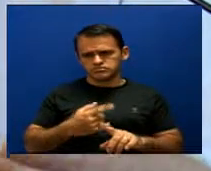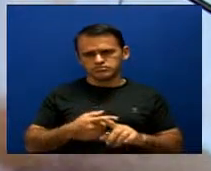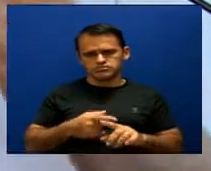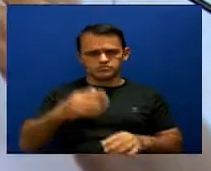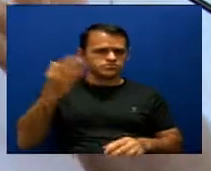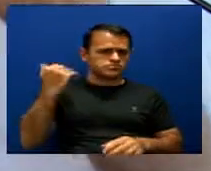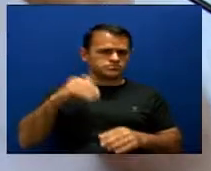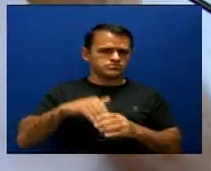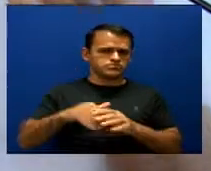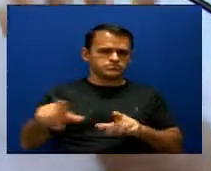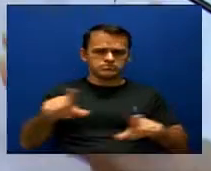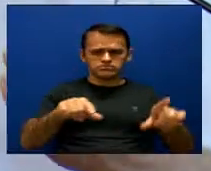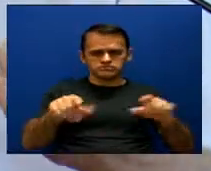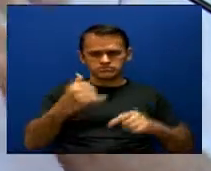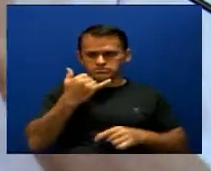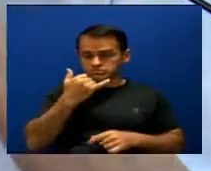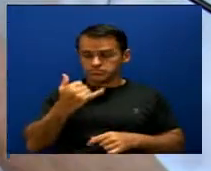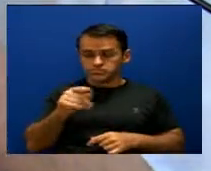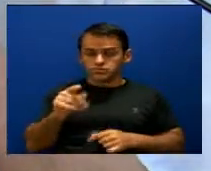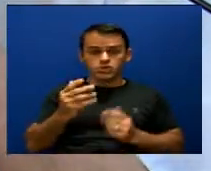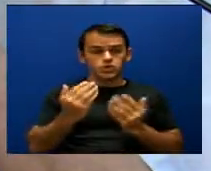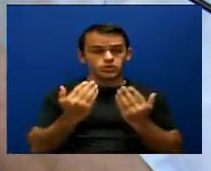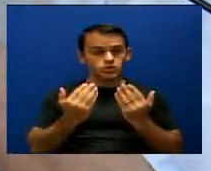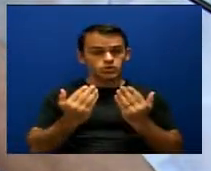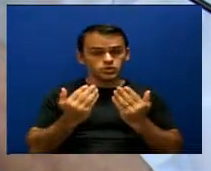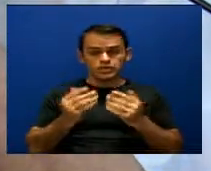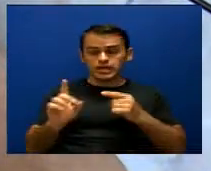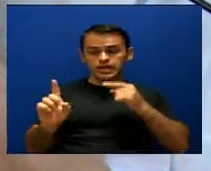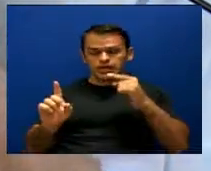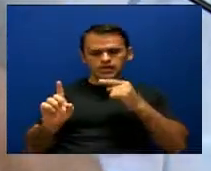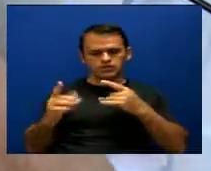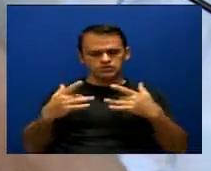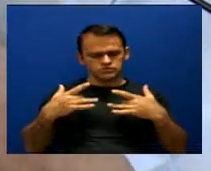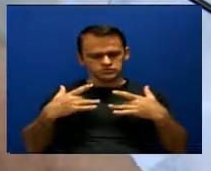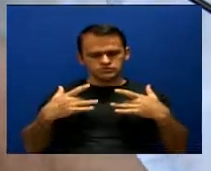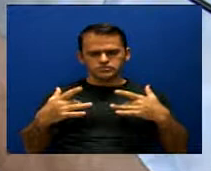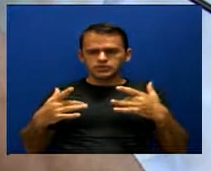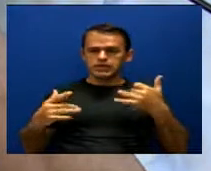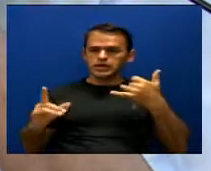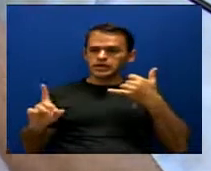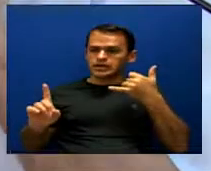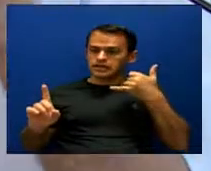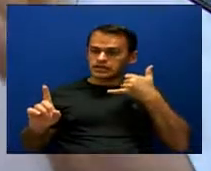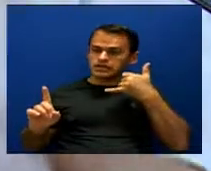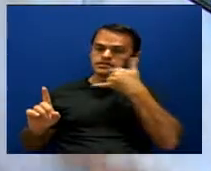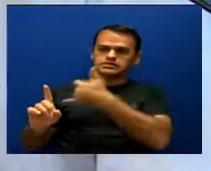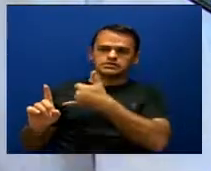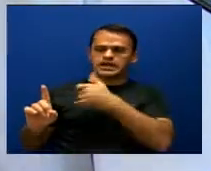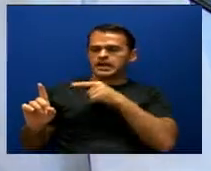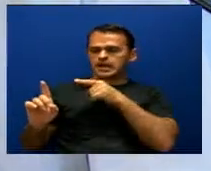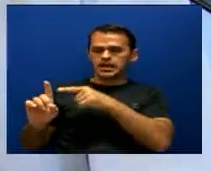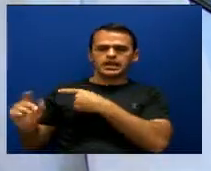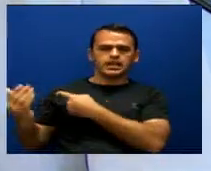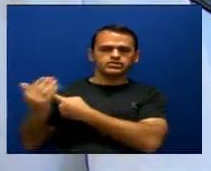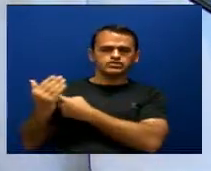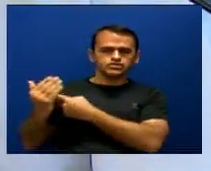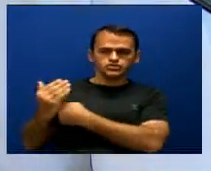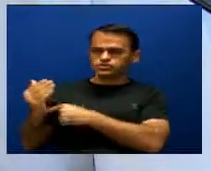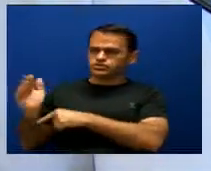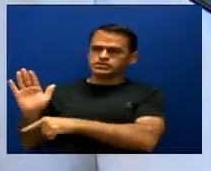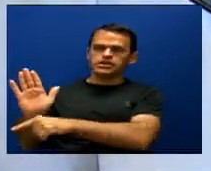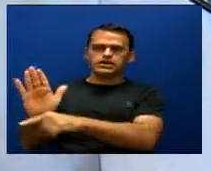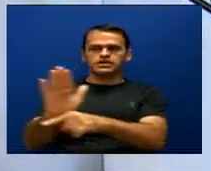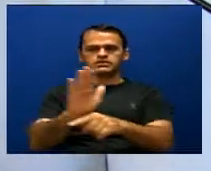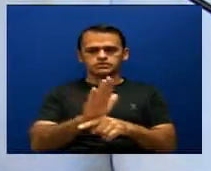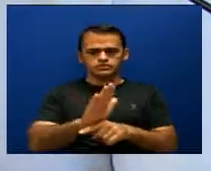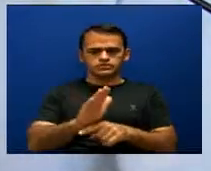ligar. Então, qualquer dúvida, a Artemísia está à disposição, certo? Para servir os senhores também com a